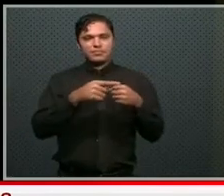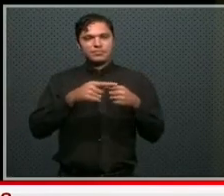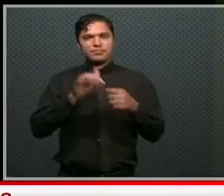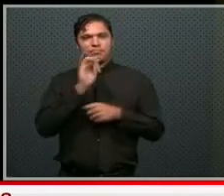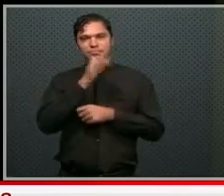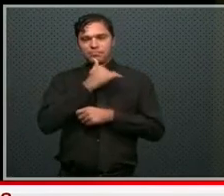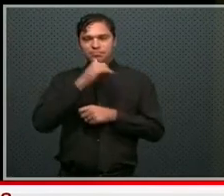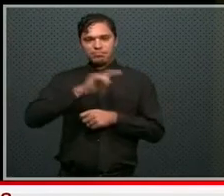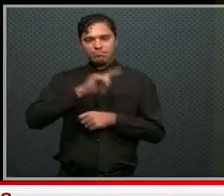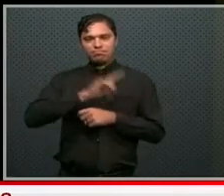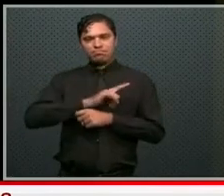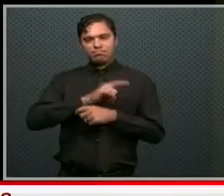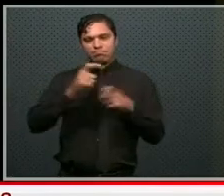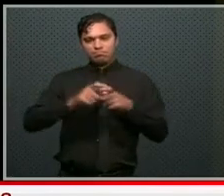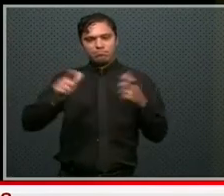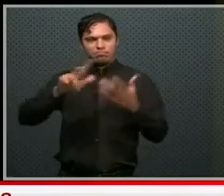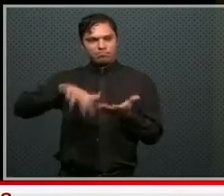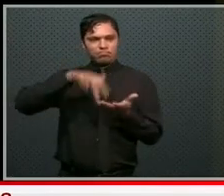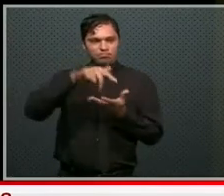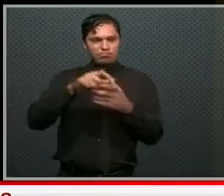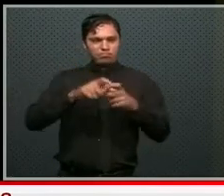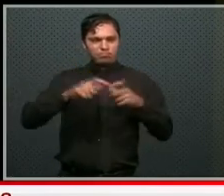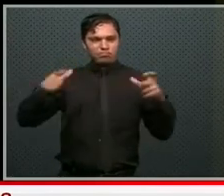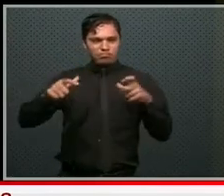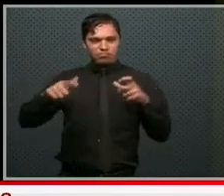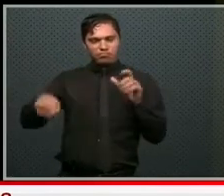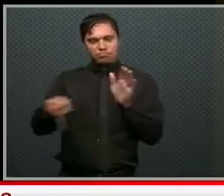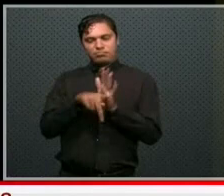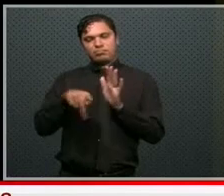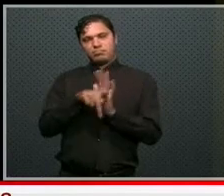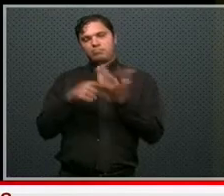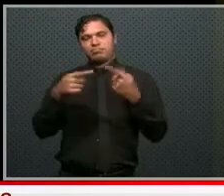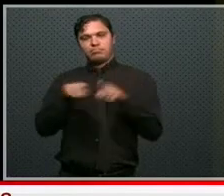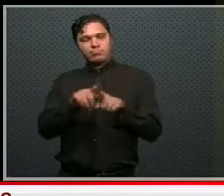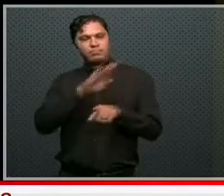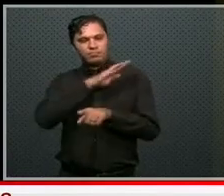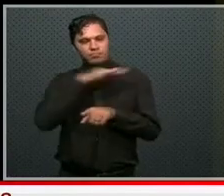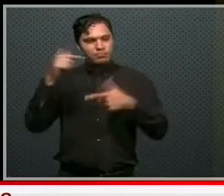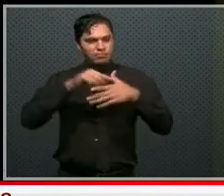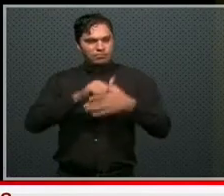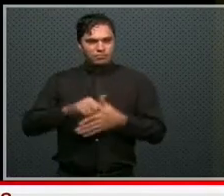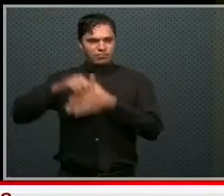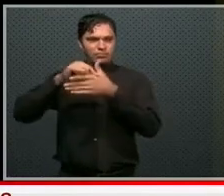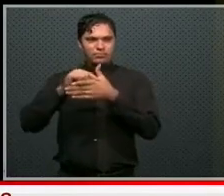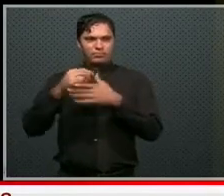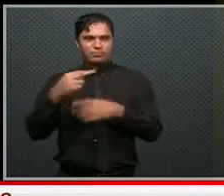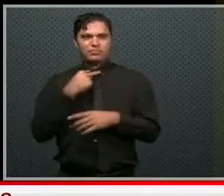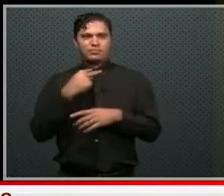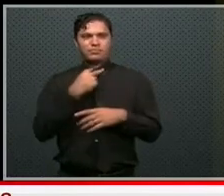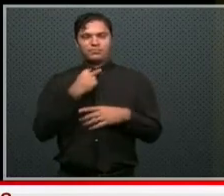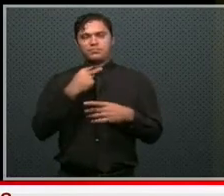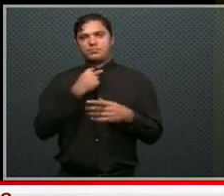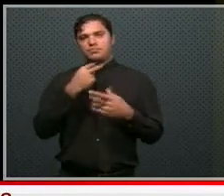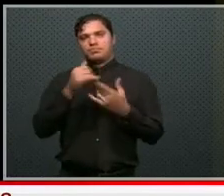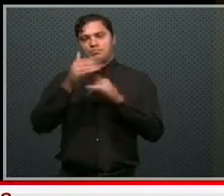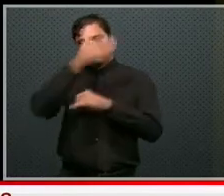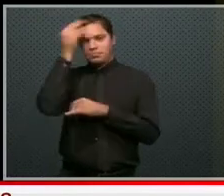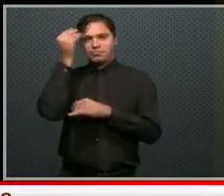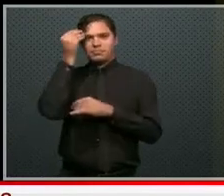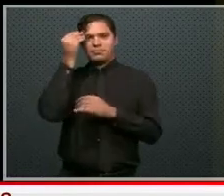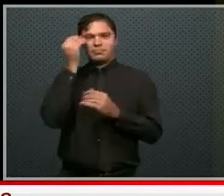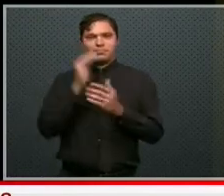tivemos palco de grandes conflitos sangrentos e também morte de lideranças que a gente não pode esquecer e é uma das razões de Deputado